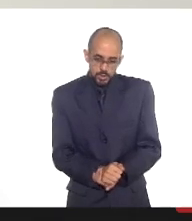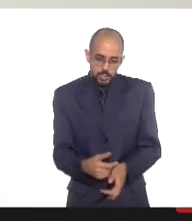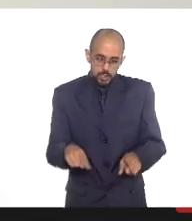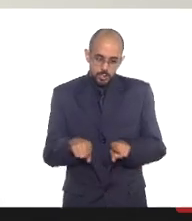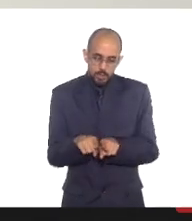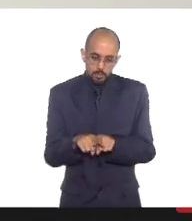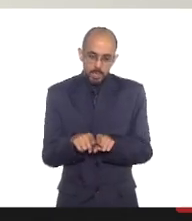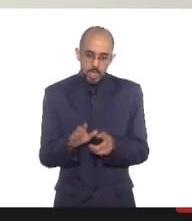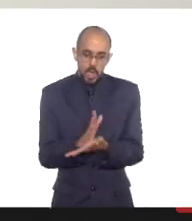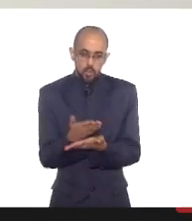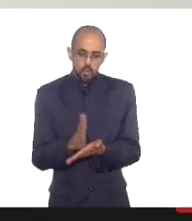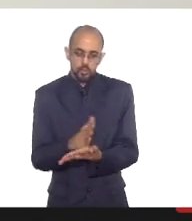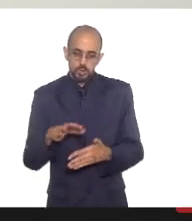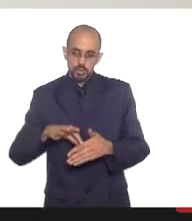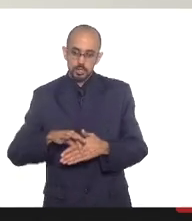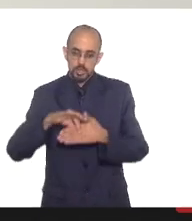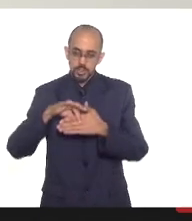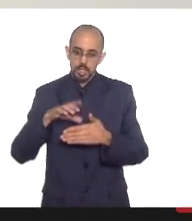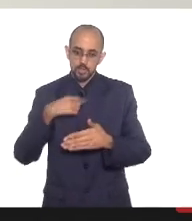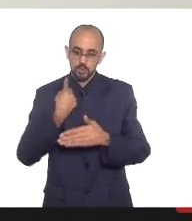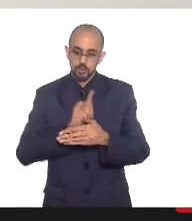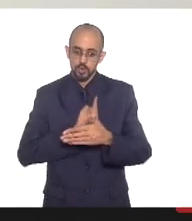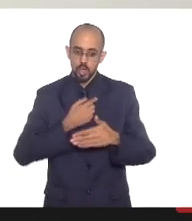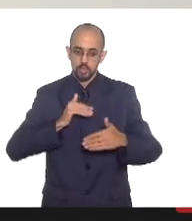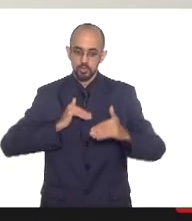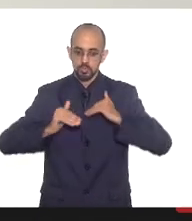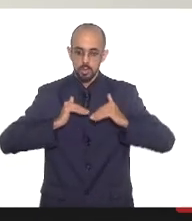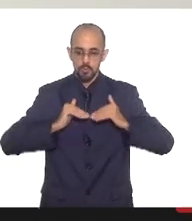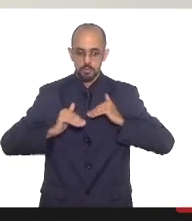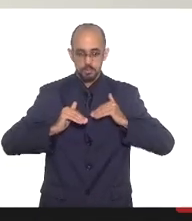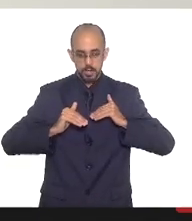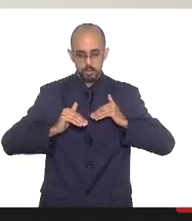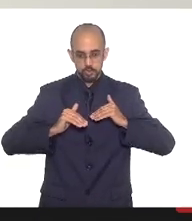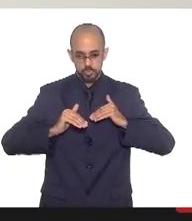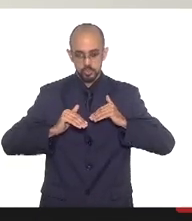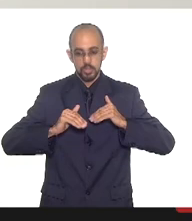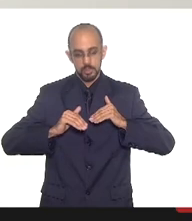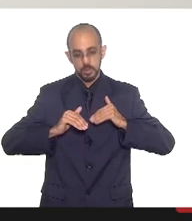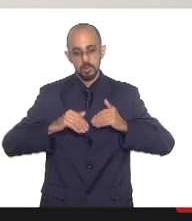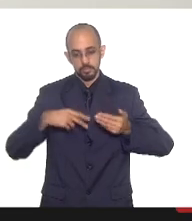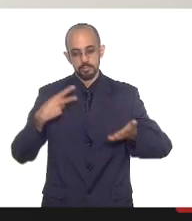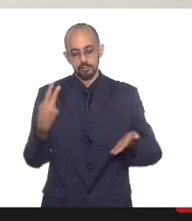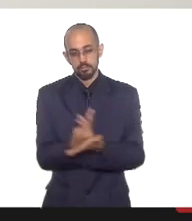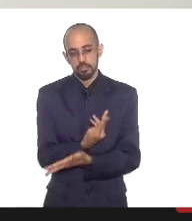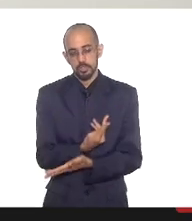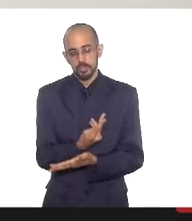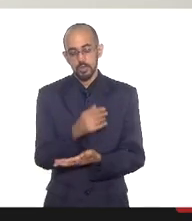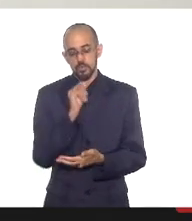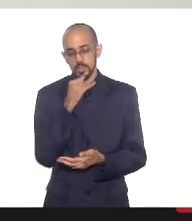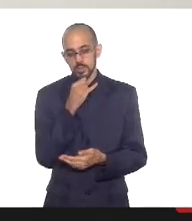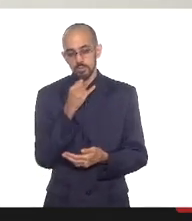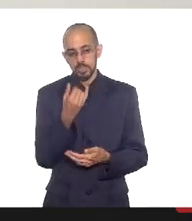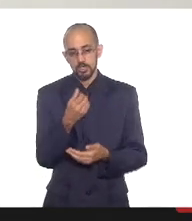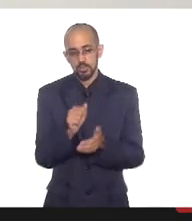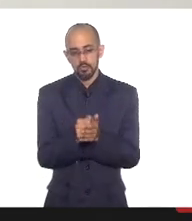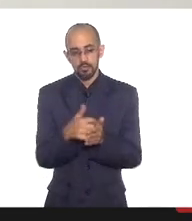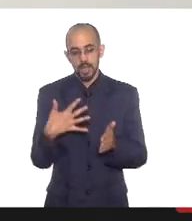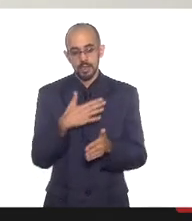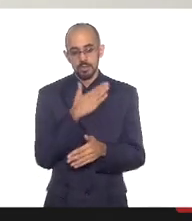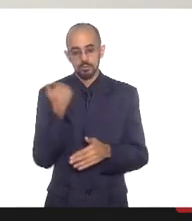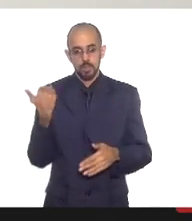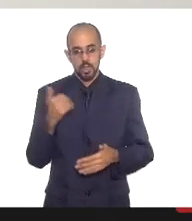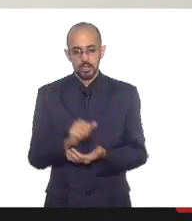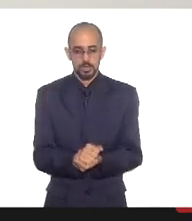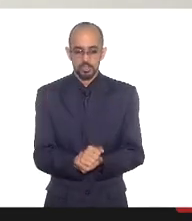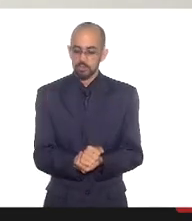militantes no nosso próprio movimento nas antigas colônias de férias a gente tem que muitas perdas as perdas e esse dado não se